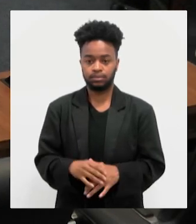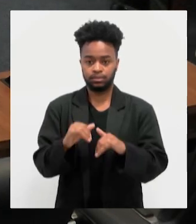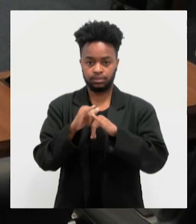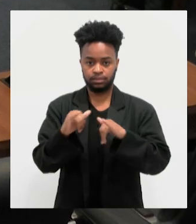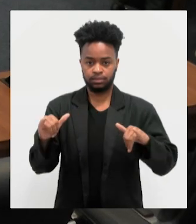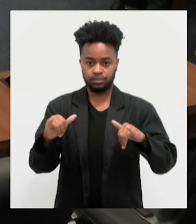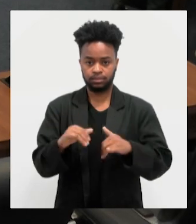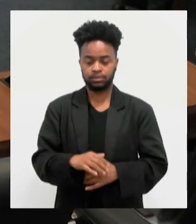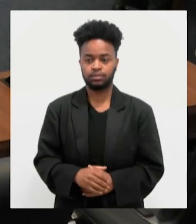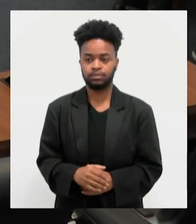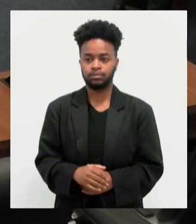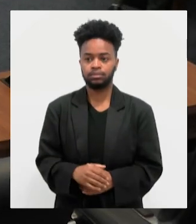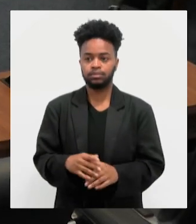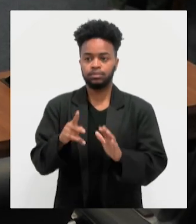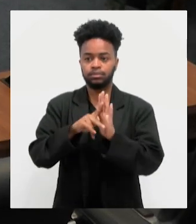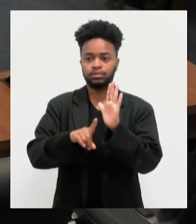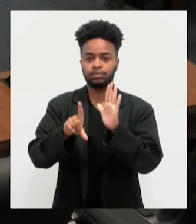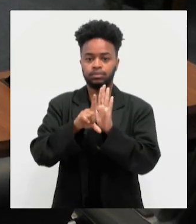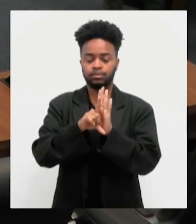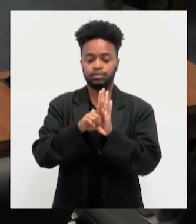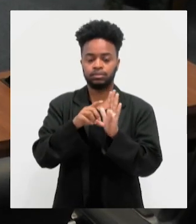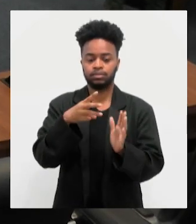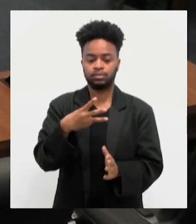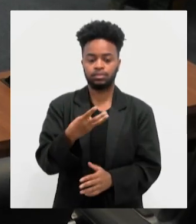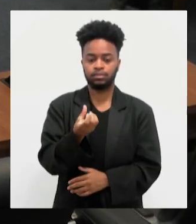Anuncio. Projeto de lei número